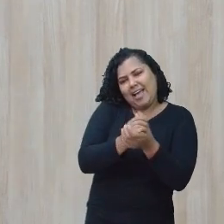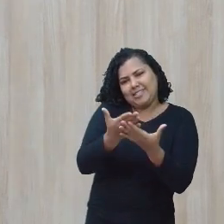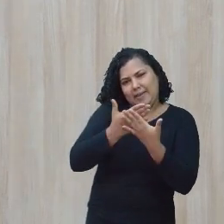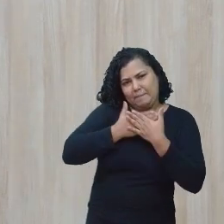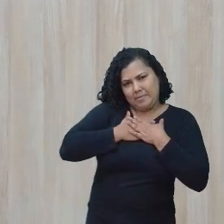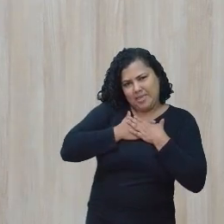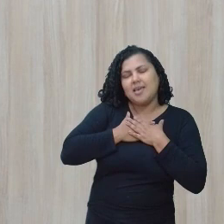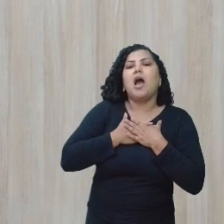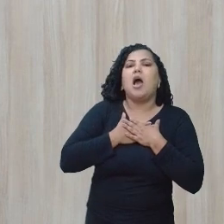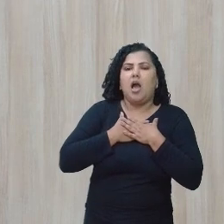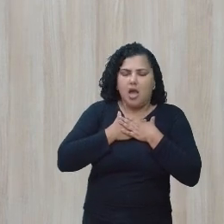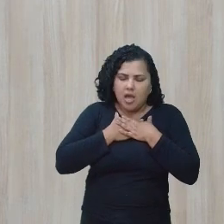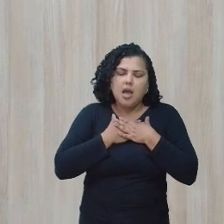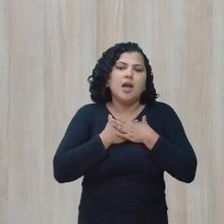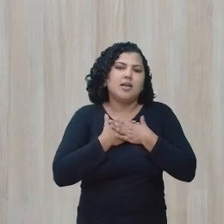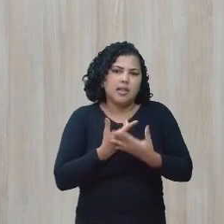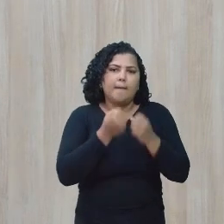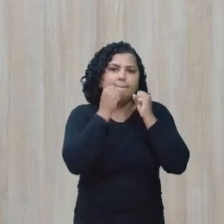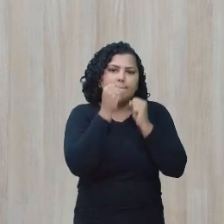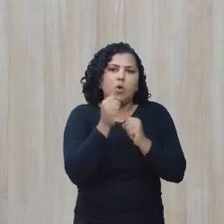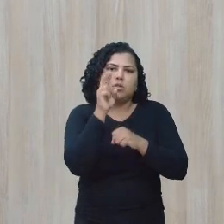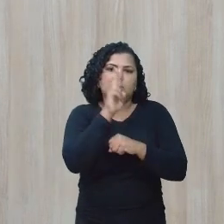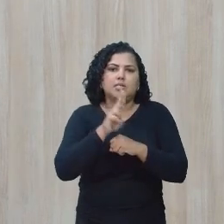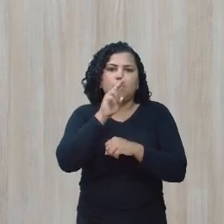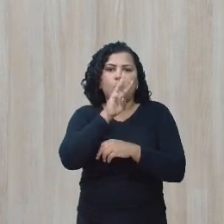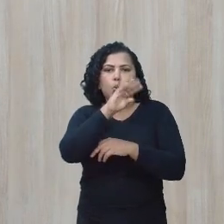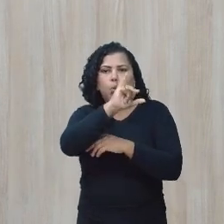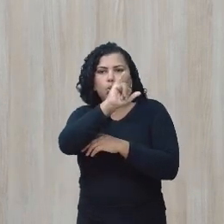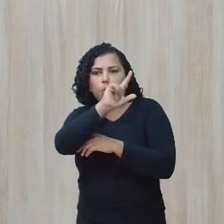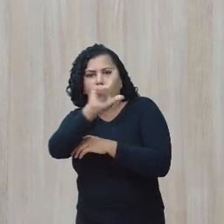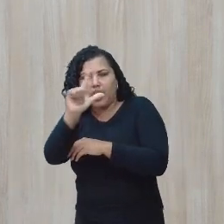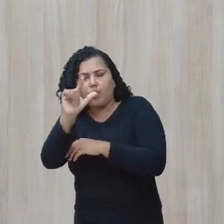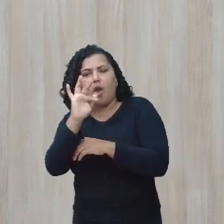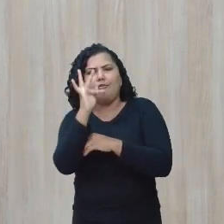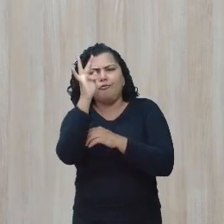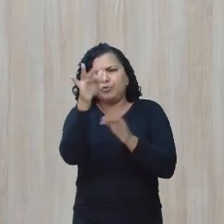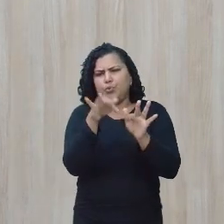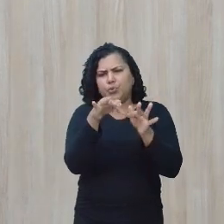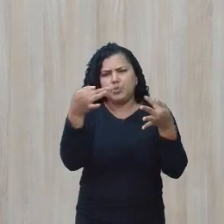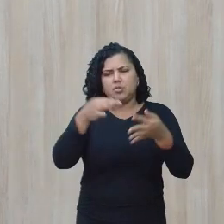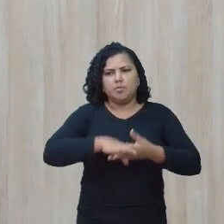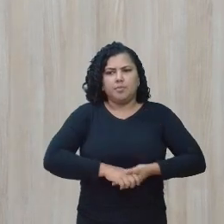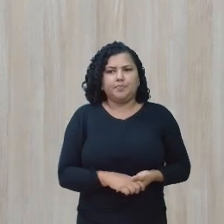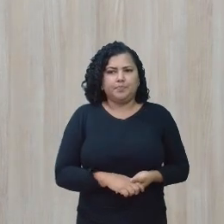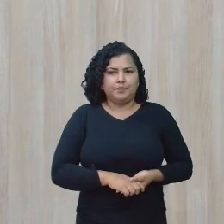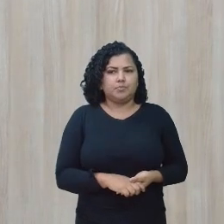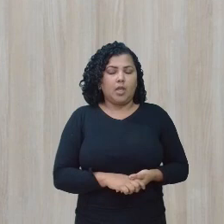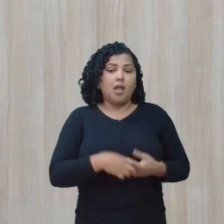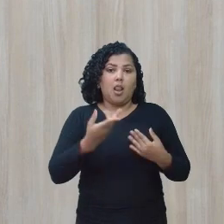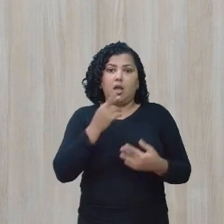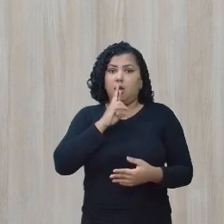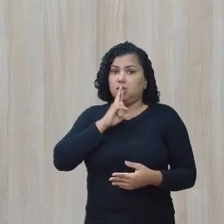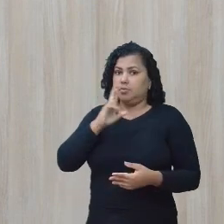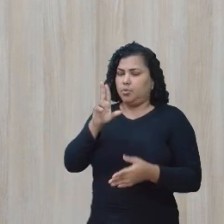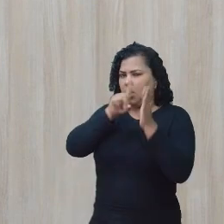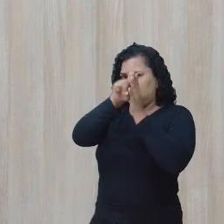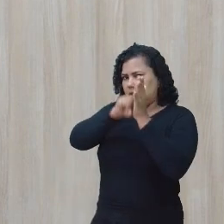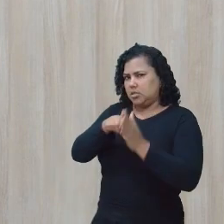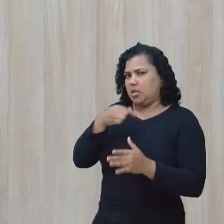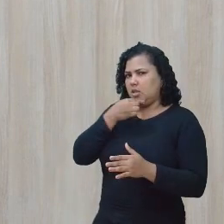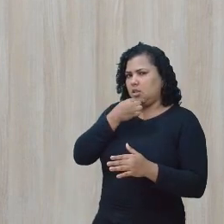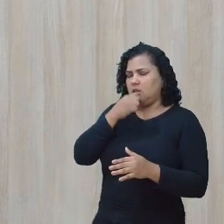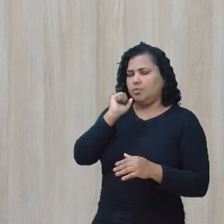will também pode ser usado como um pedido, além de ser o futuro simples. E aí na resposta dela, pessoal, analisando o inglês